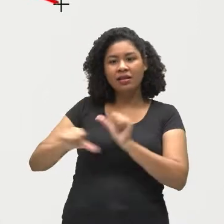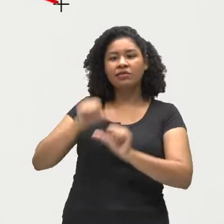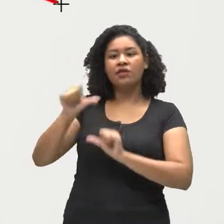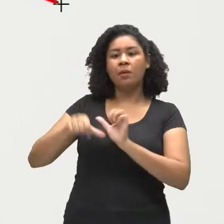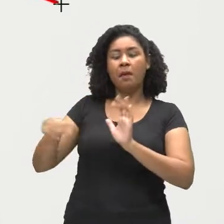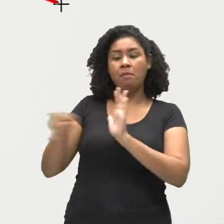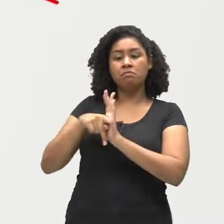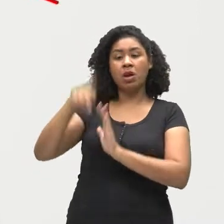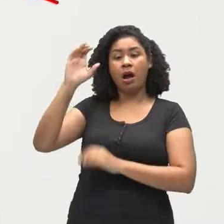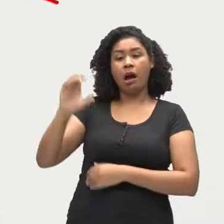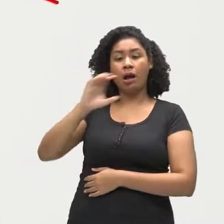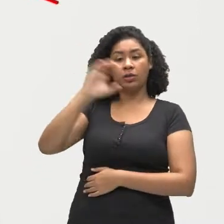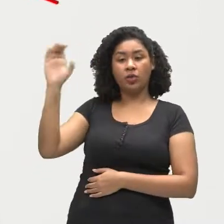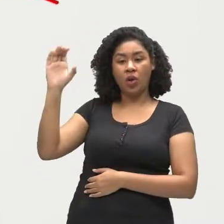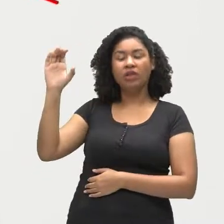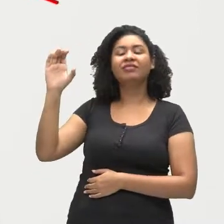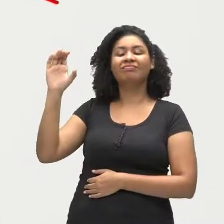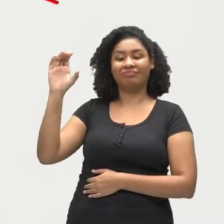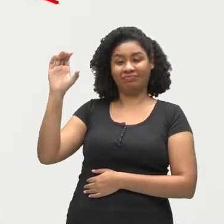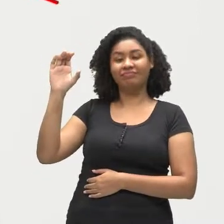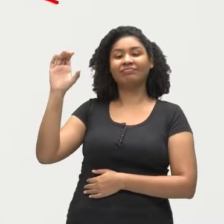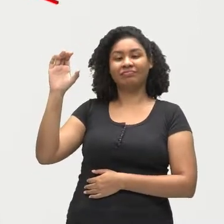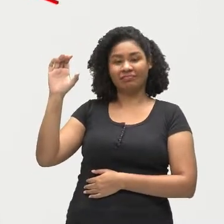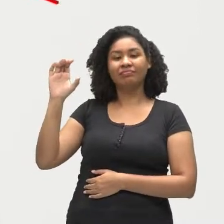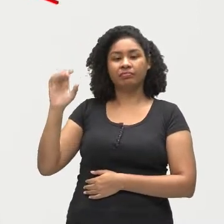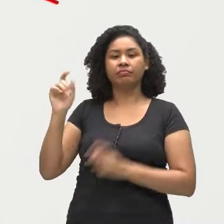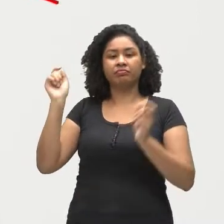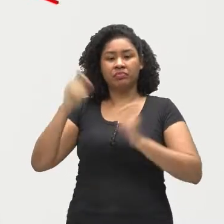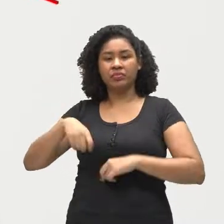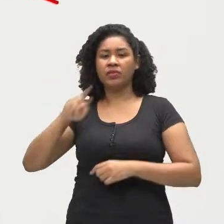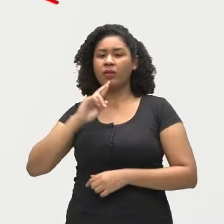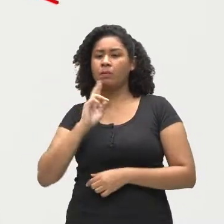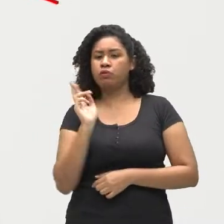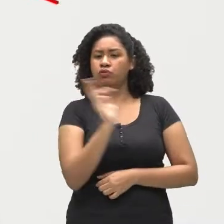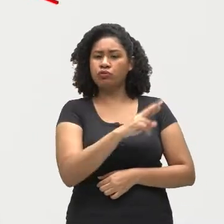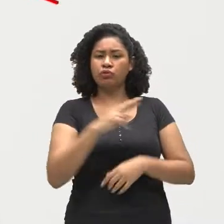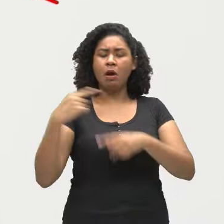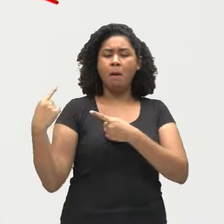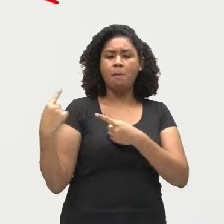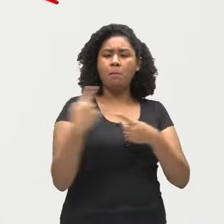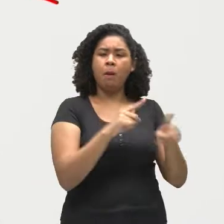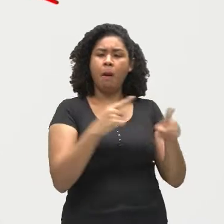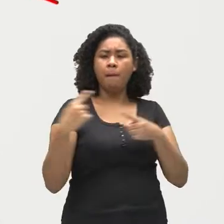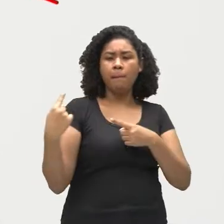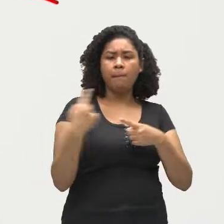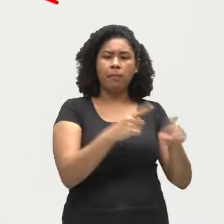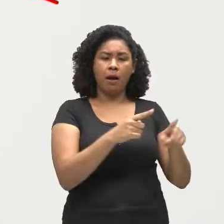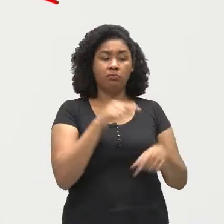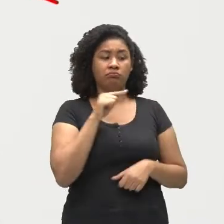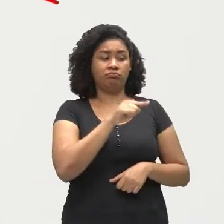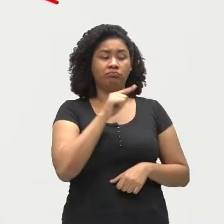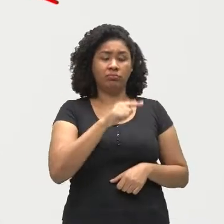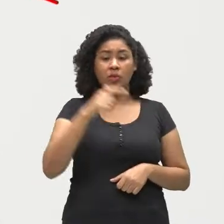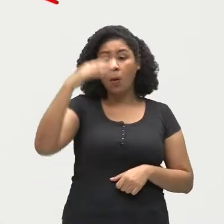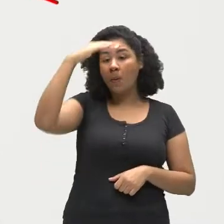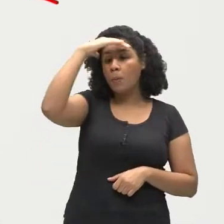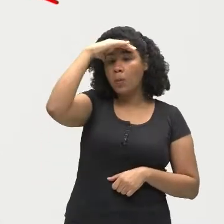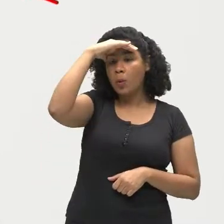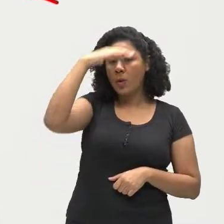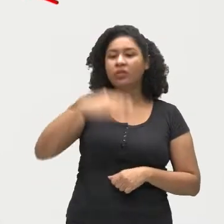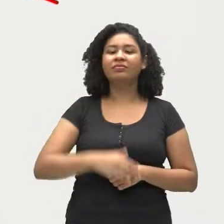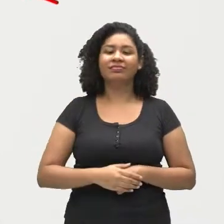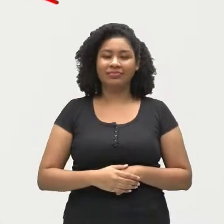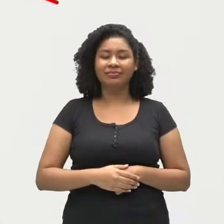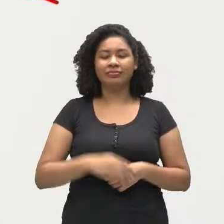a própria Igreja Católica e dar uma resposta ao protestantismo, que estava ocorrendo no Sacro